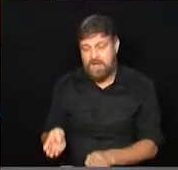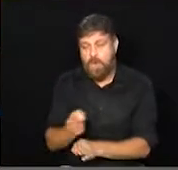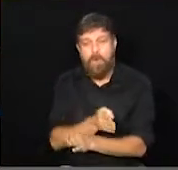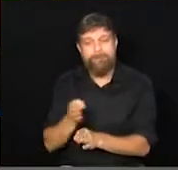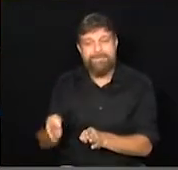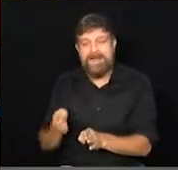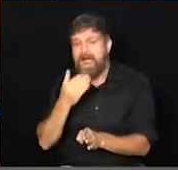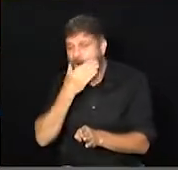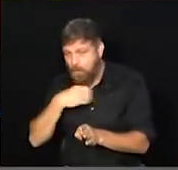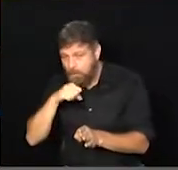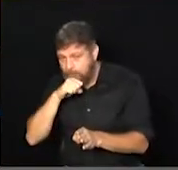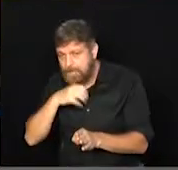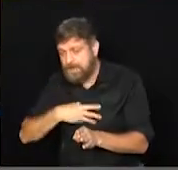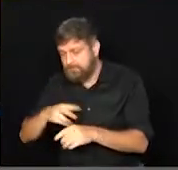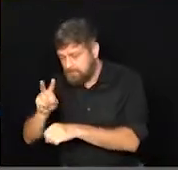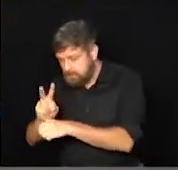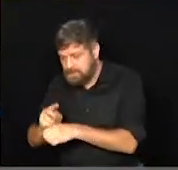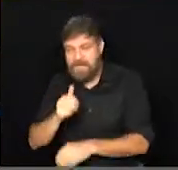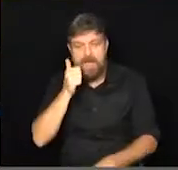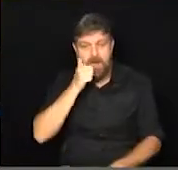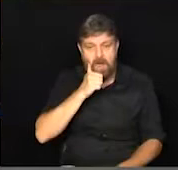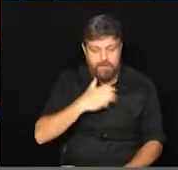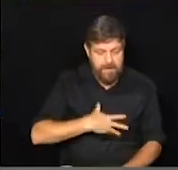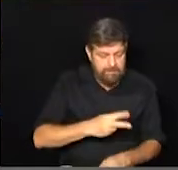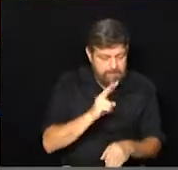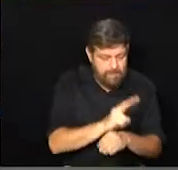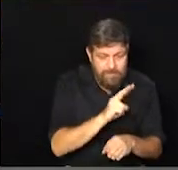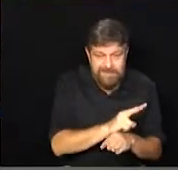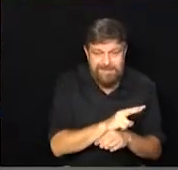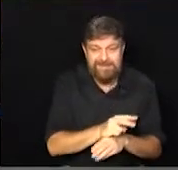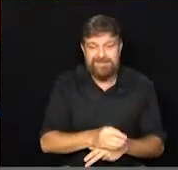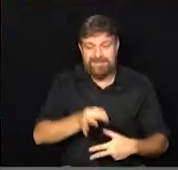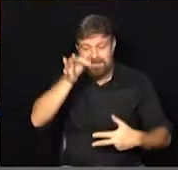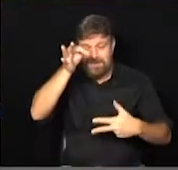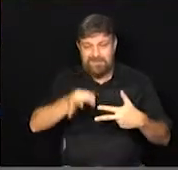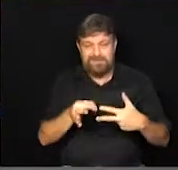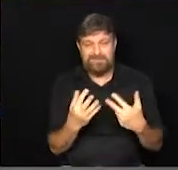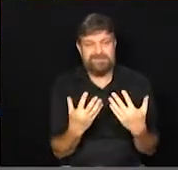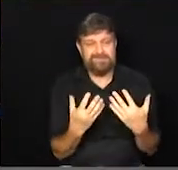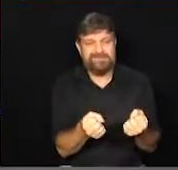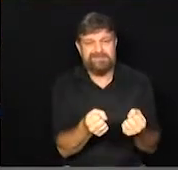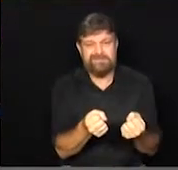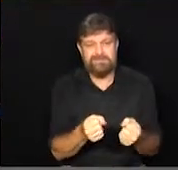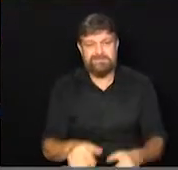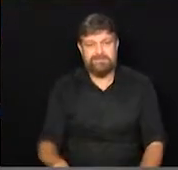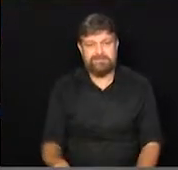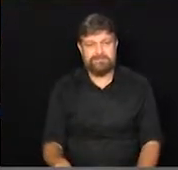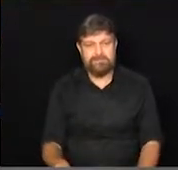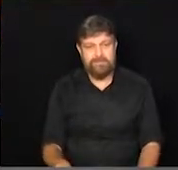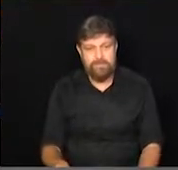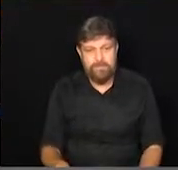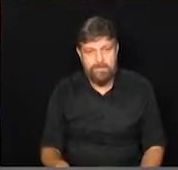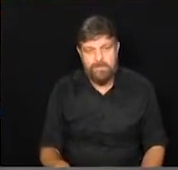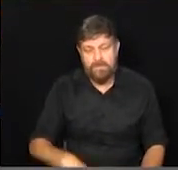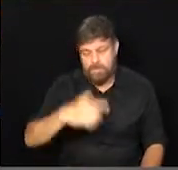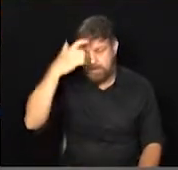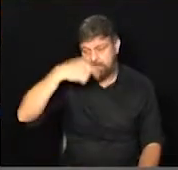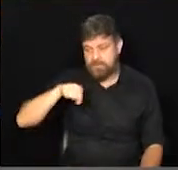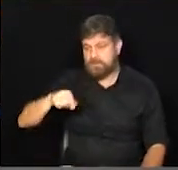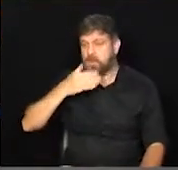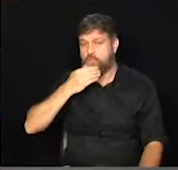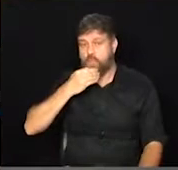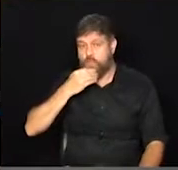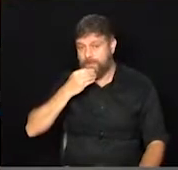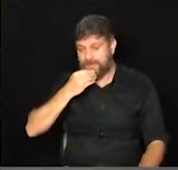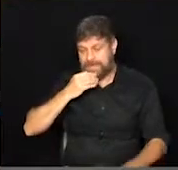né? Com o agressor. E com o autor de violência, né? Olha aqui eu reproduzindo os rótulos. Né, com o autor de